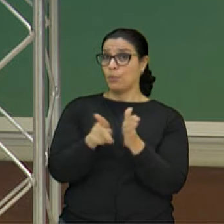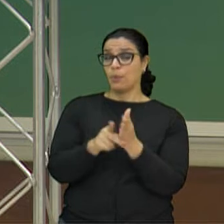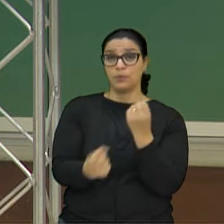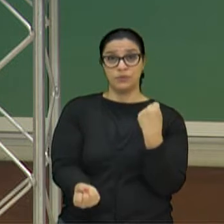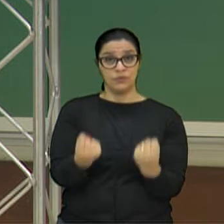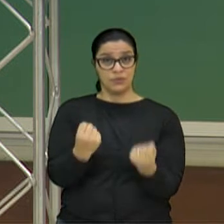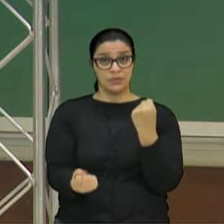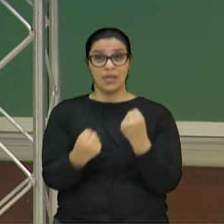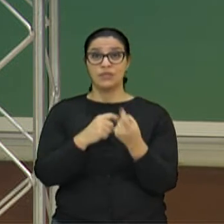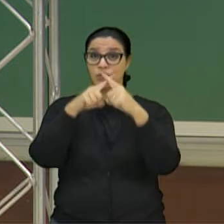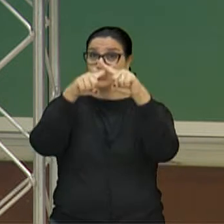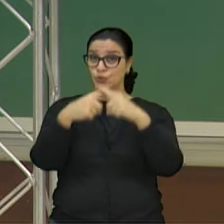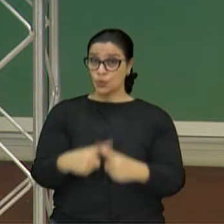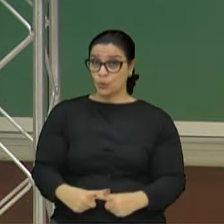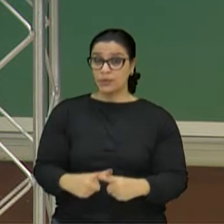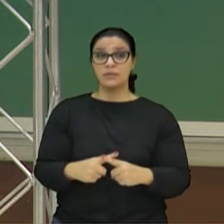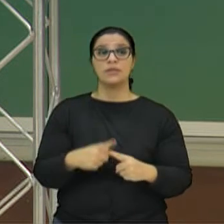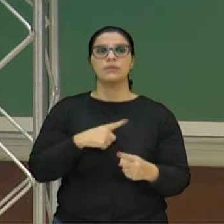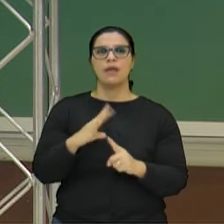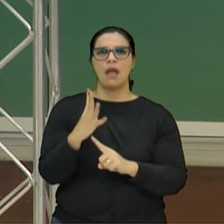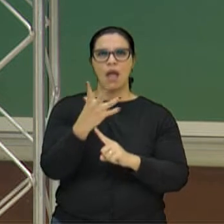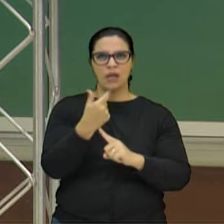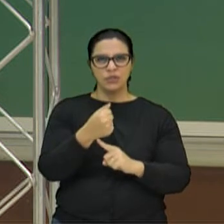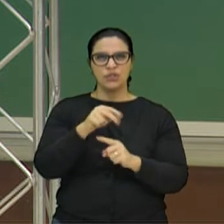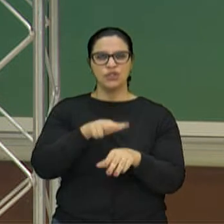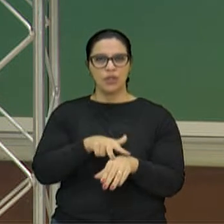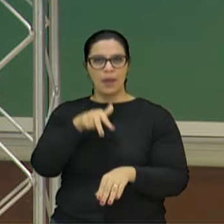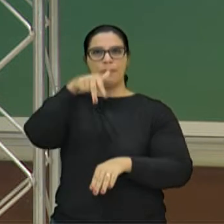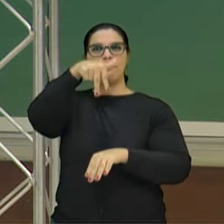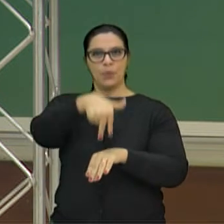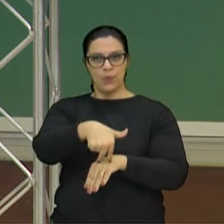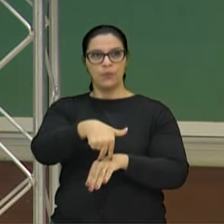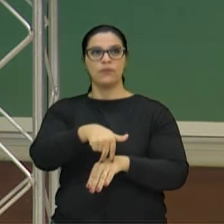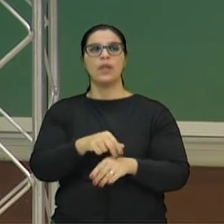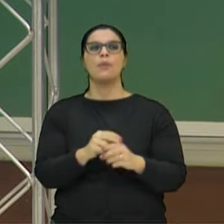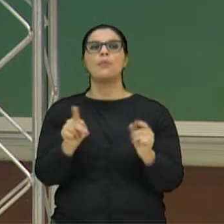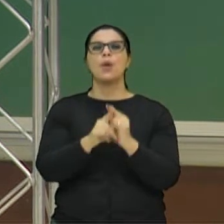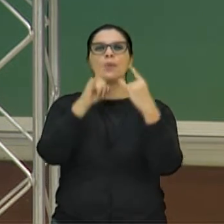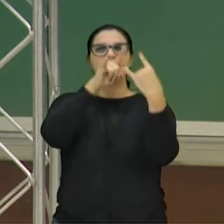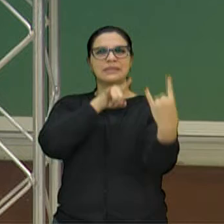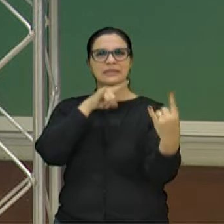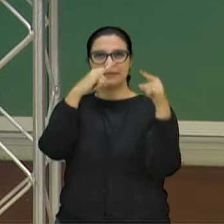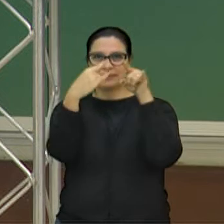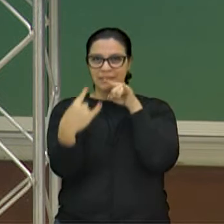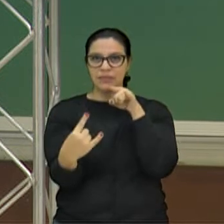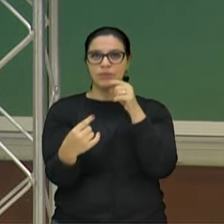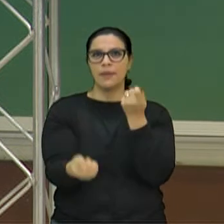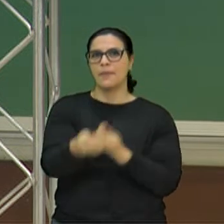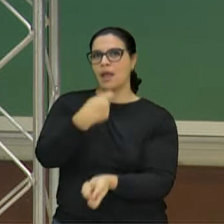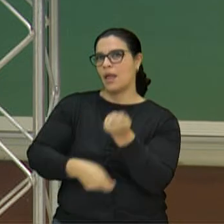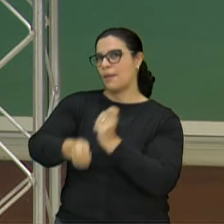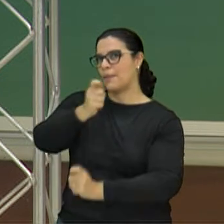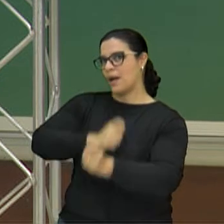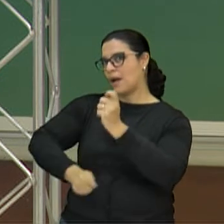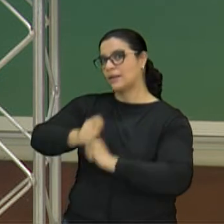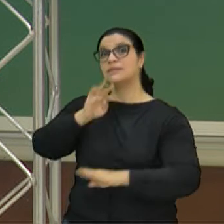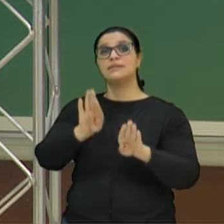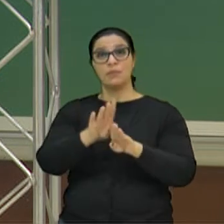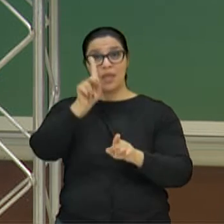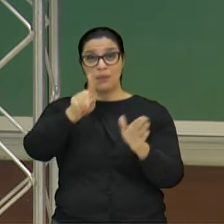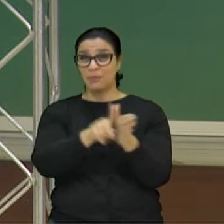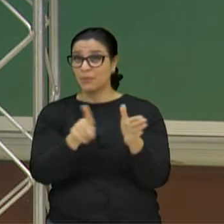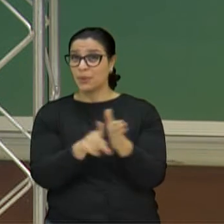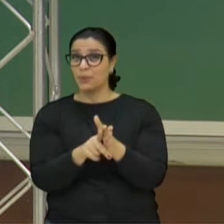de competição, né? No caso artística, ritmo de trampolim. Ginástica circense, acrobática e malabarismo também fazem